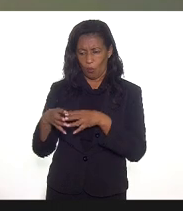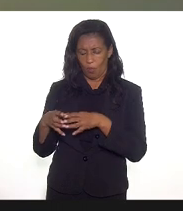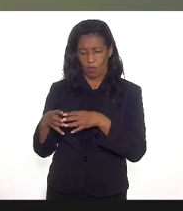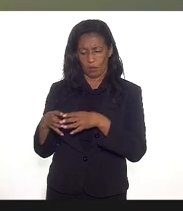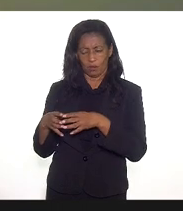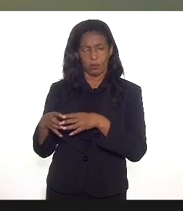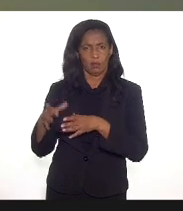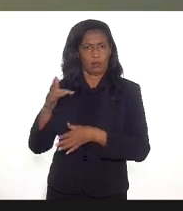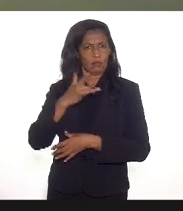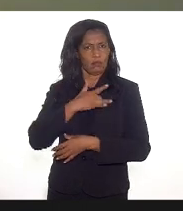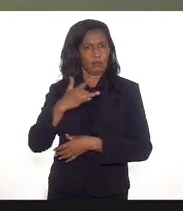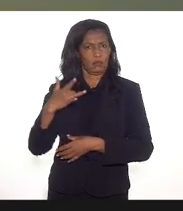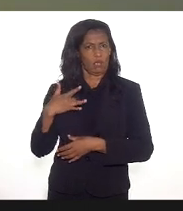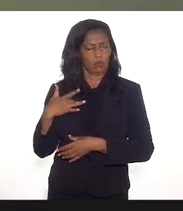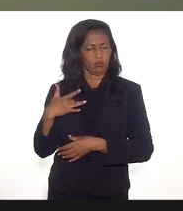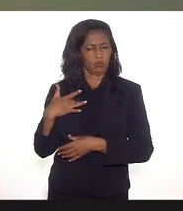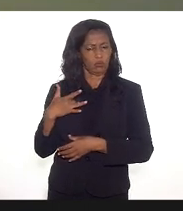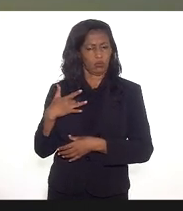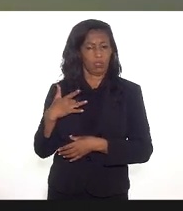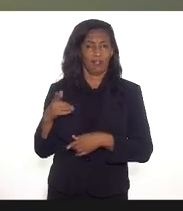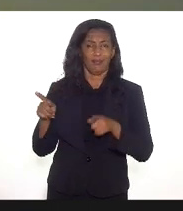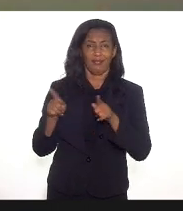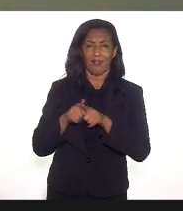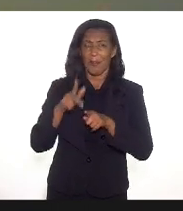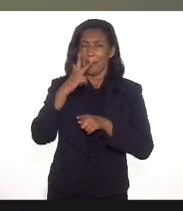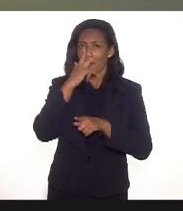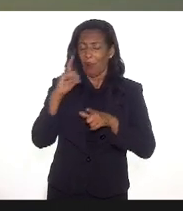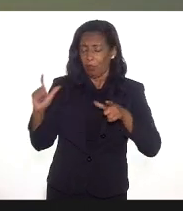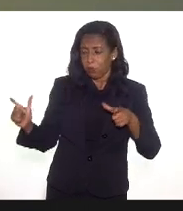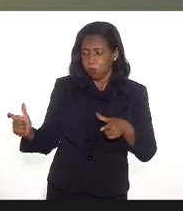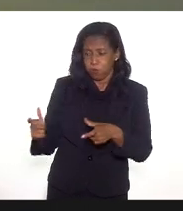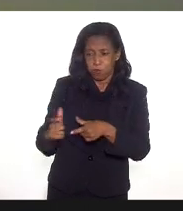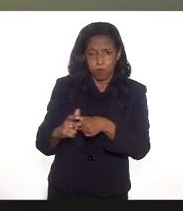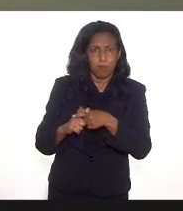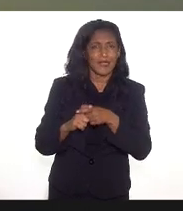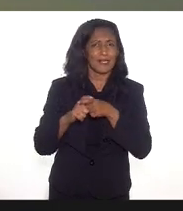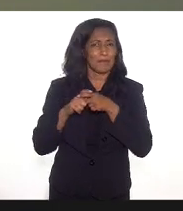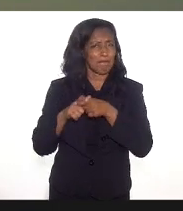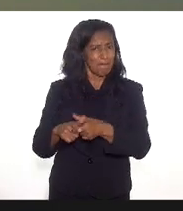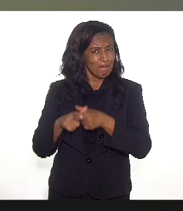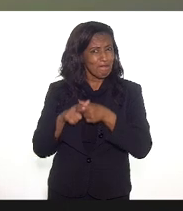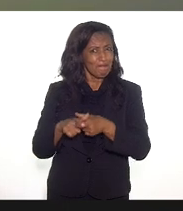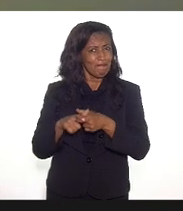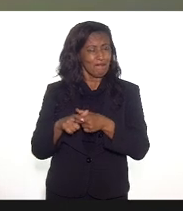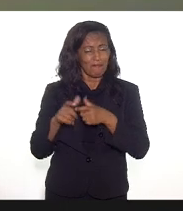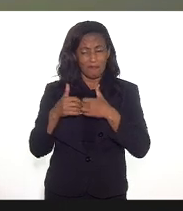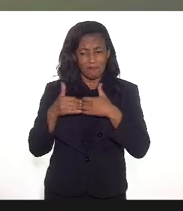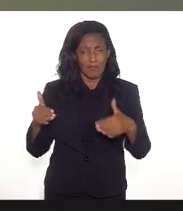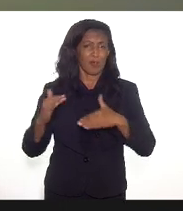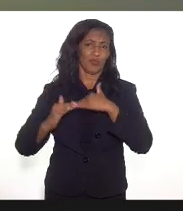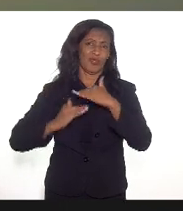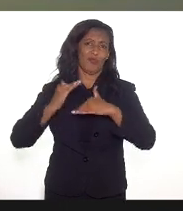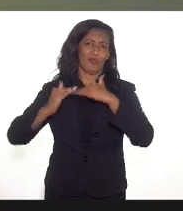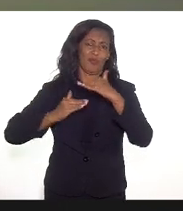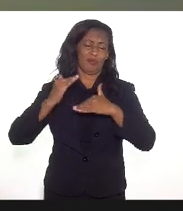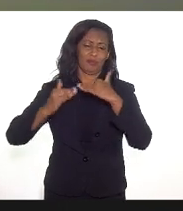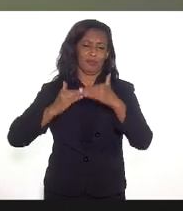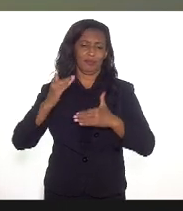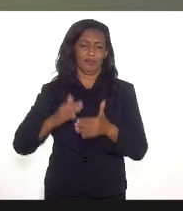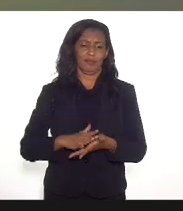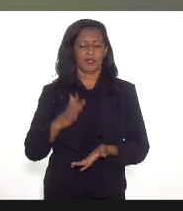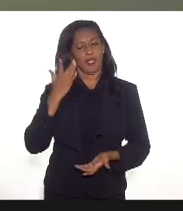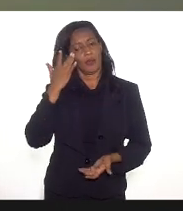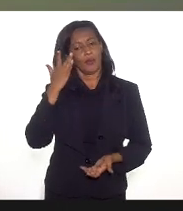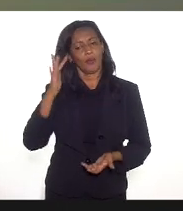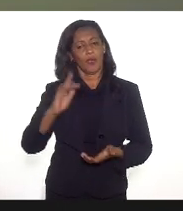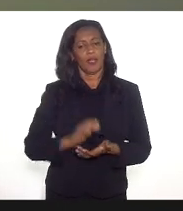da saúde, ainda é muito pequena toda e qualquer iniciativa desse plano de desenvolvimento. Então, eu acho